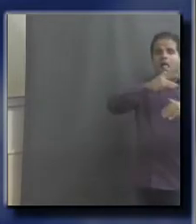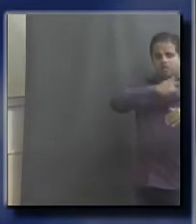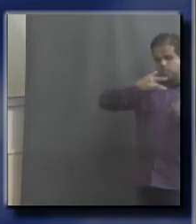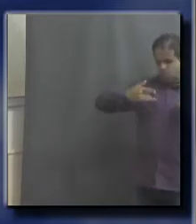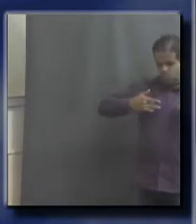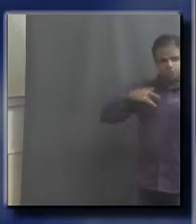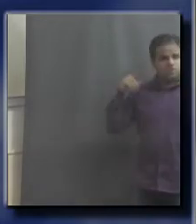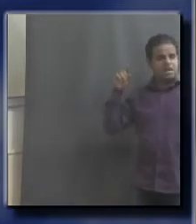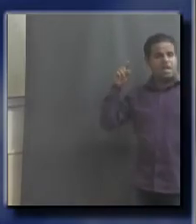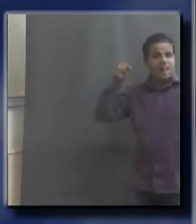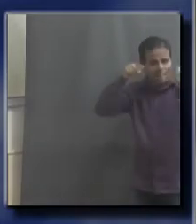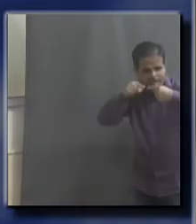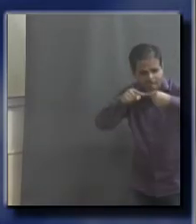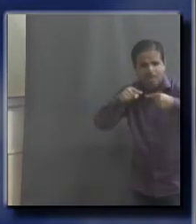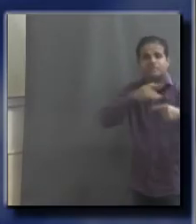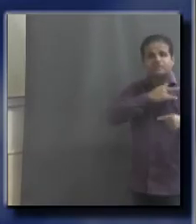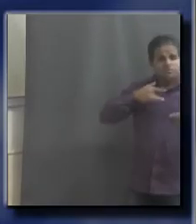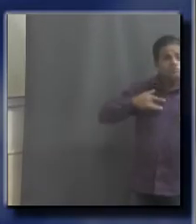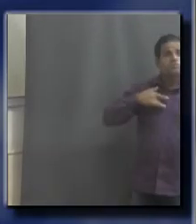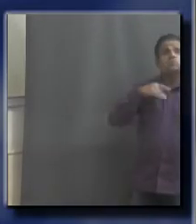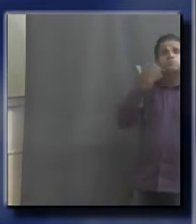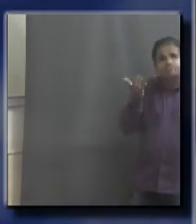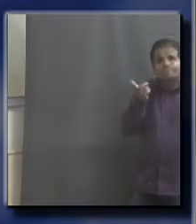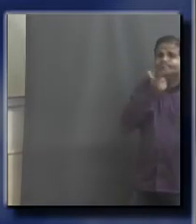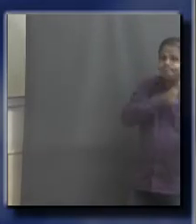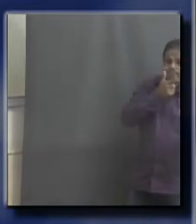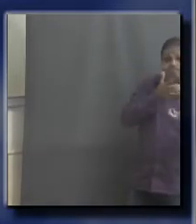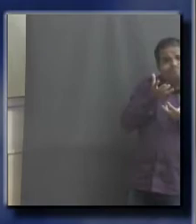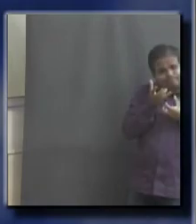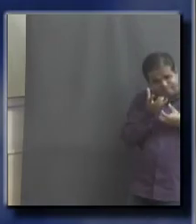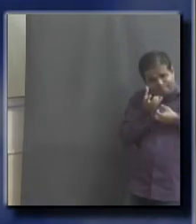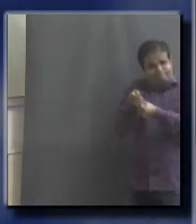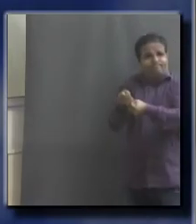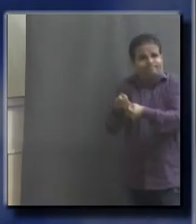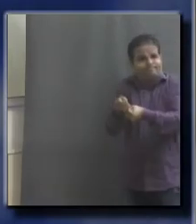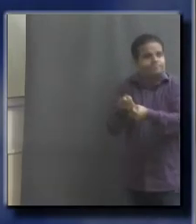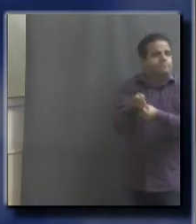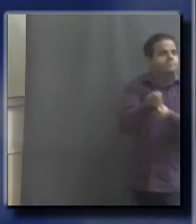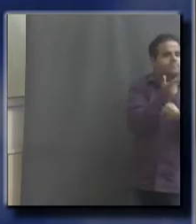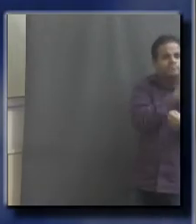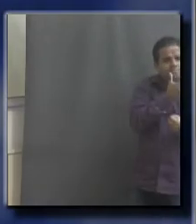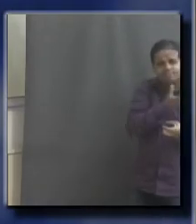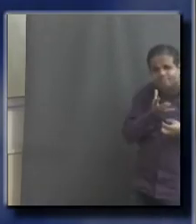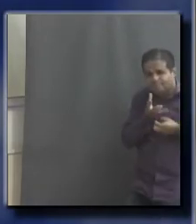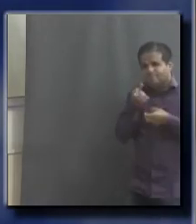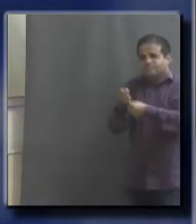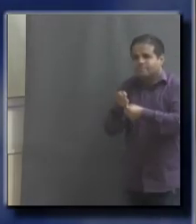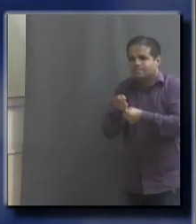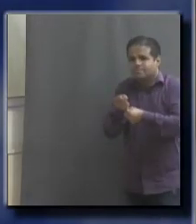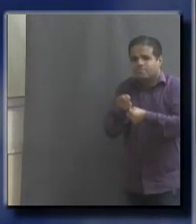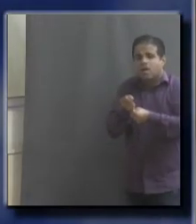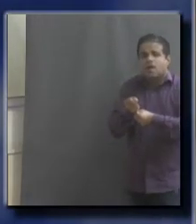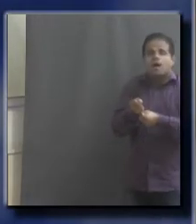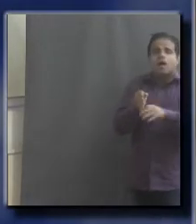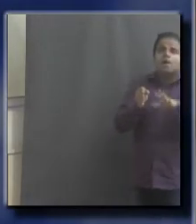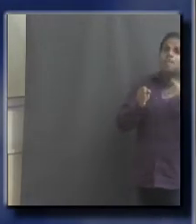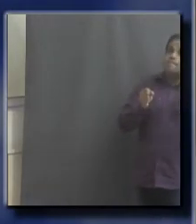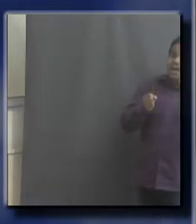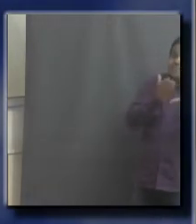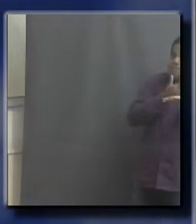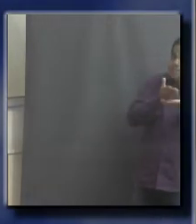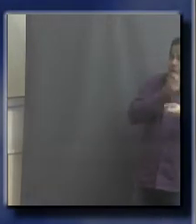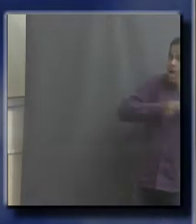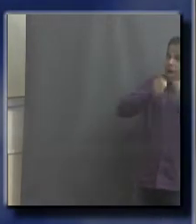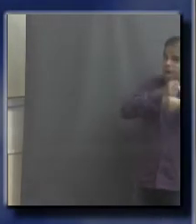ou ligadas à saúde, nós temos conseguido segurar isso. Mas, desde o ano